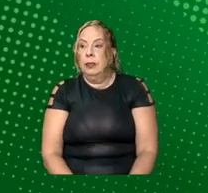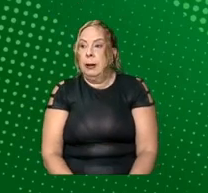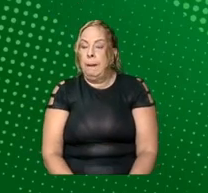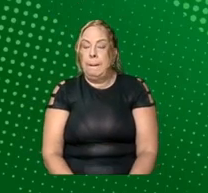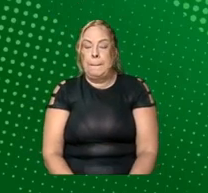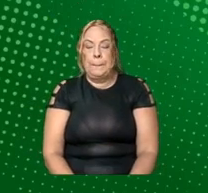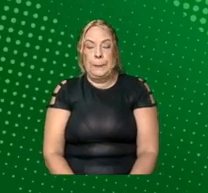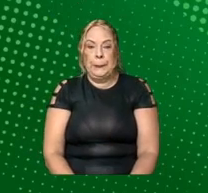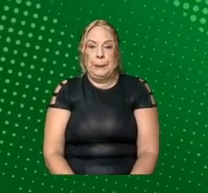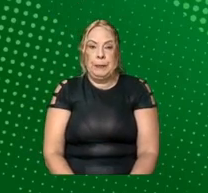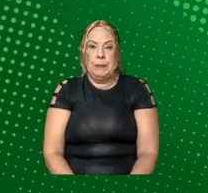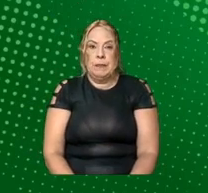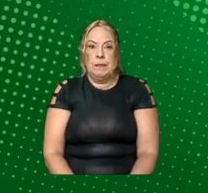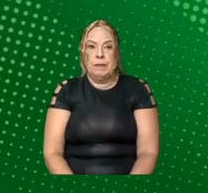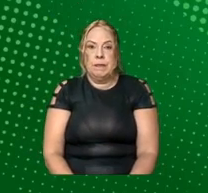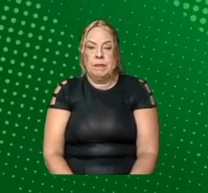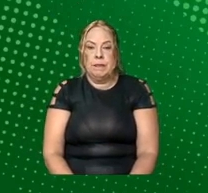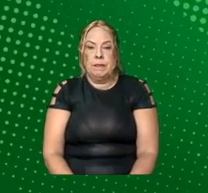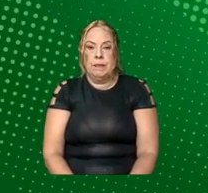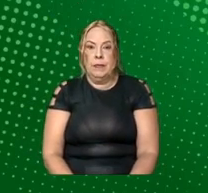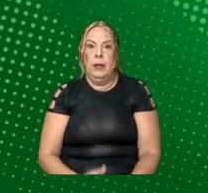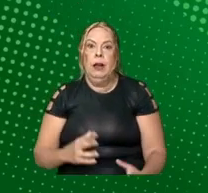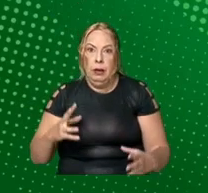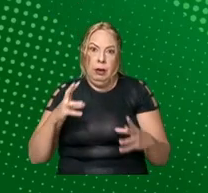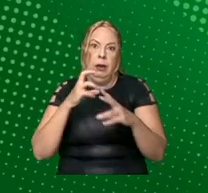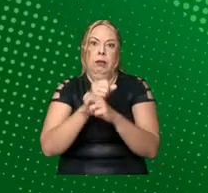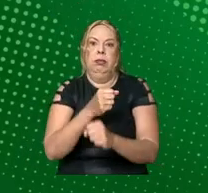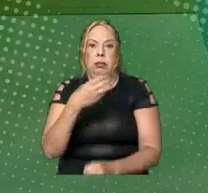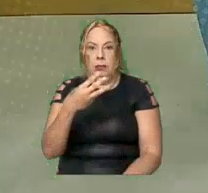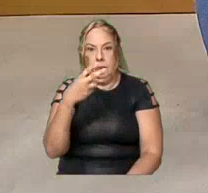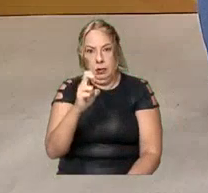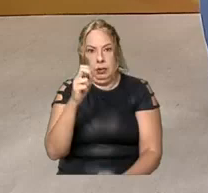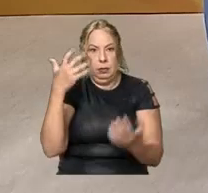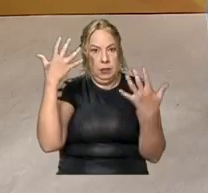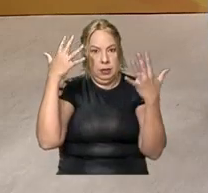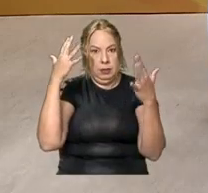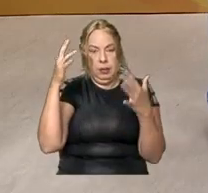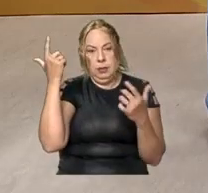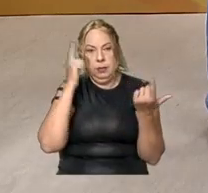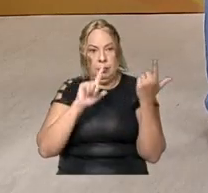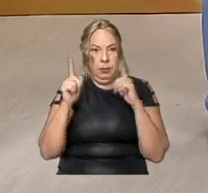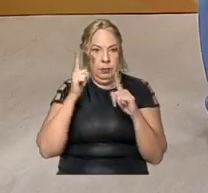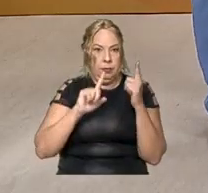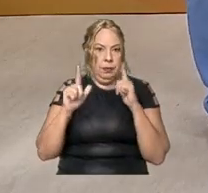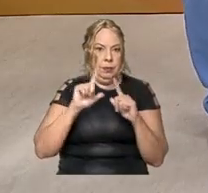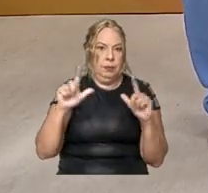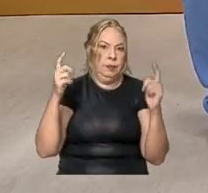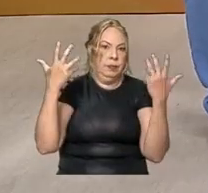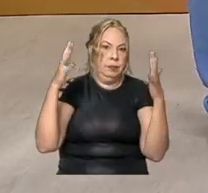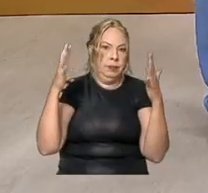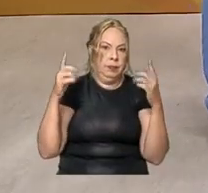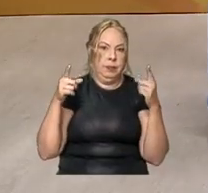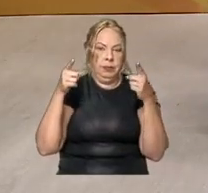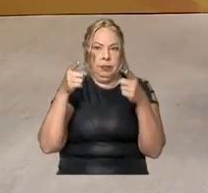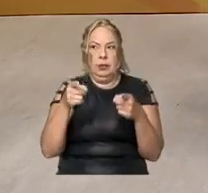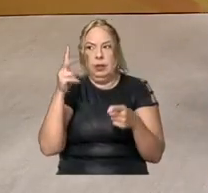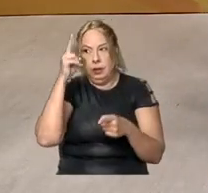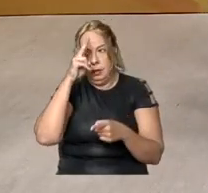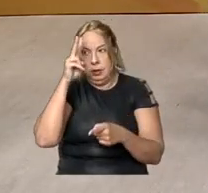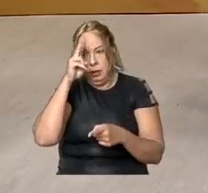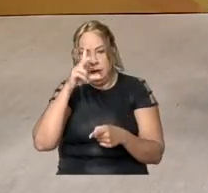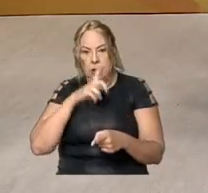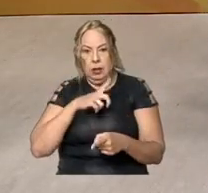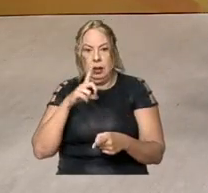com a Graciele. Parabéns, então, 45 contemplados. parabéns para vocês. Lembrando que